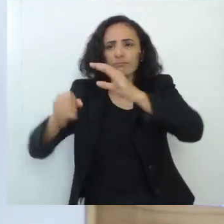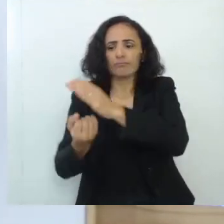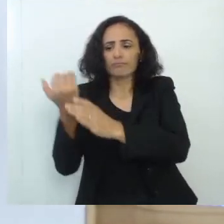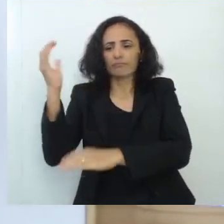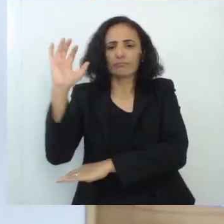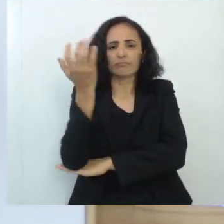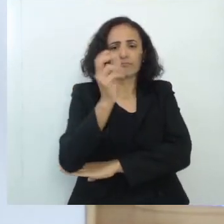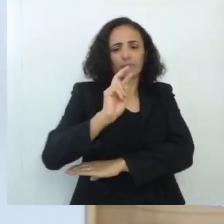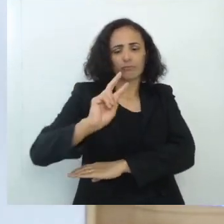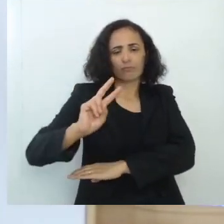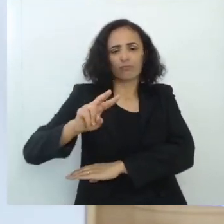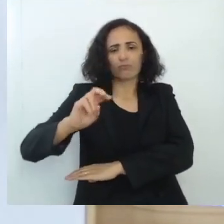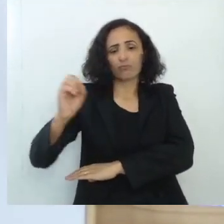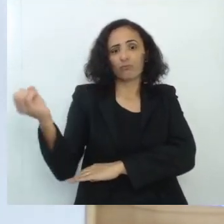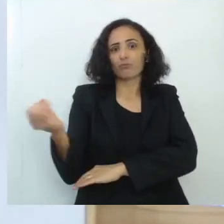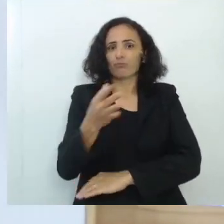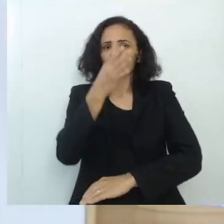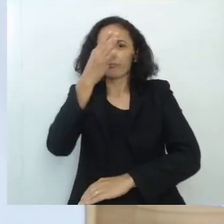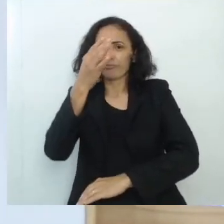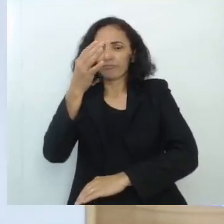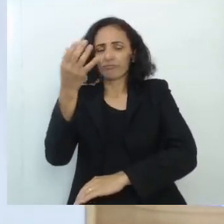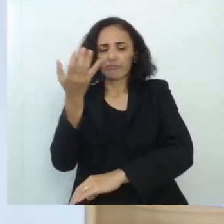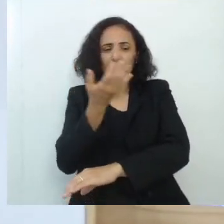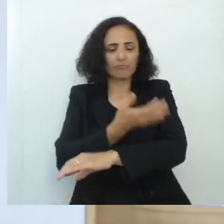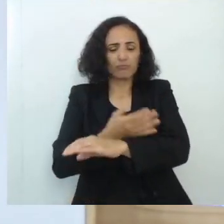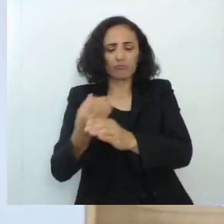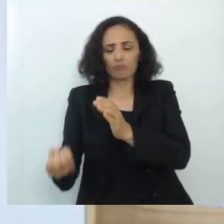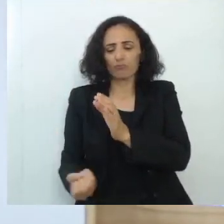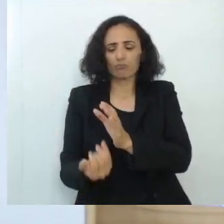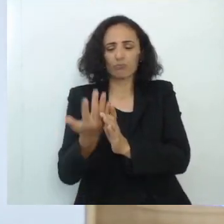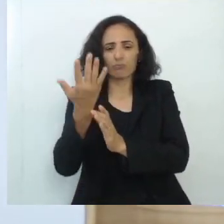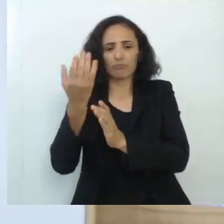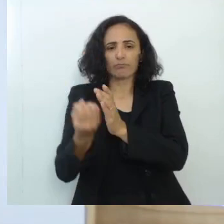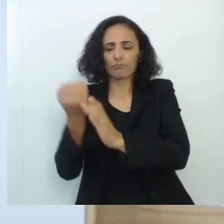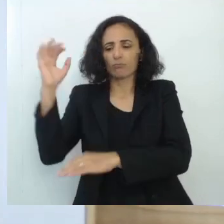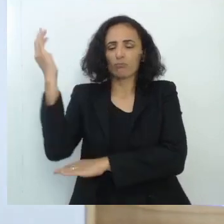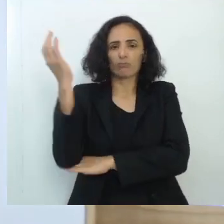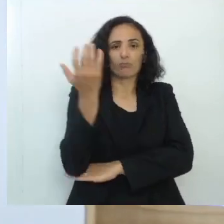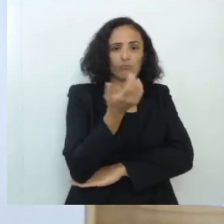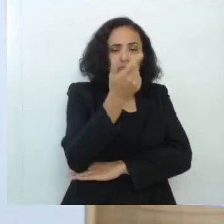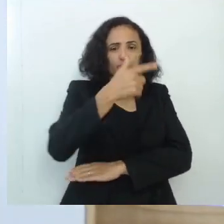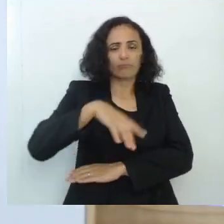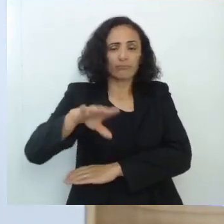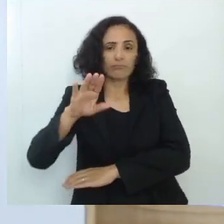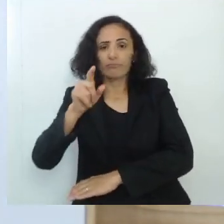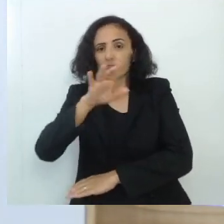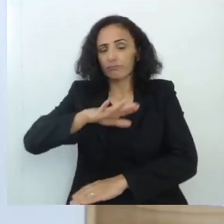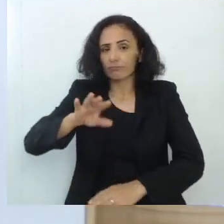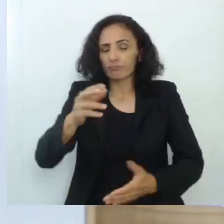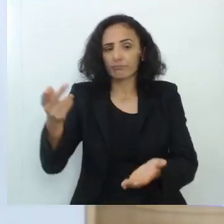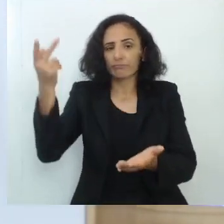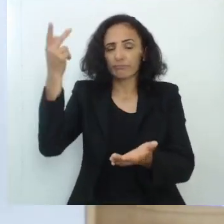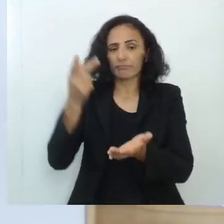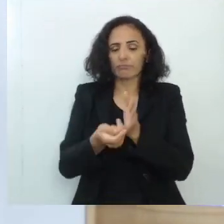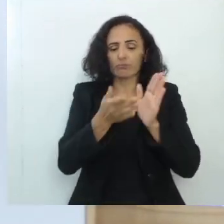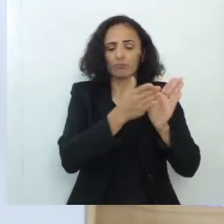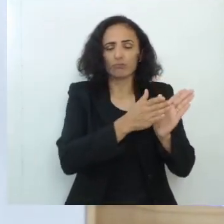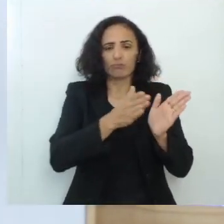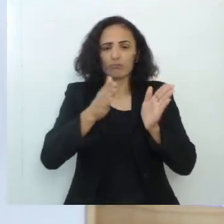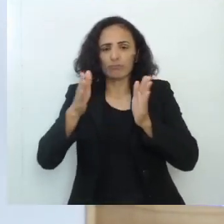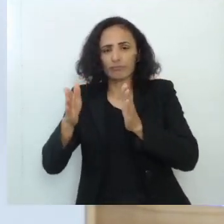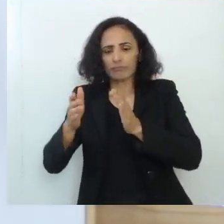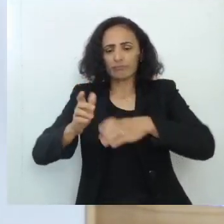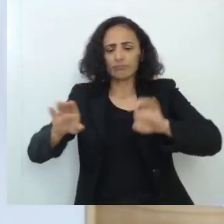novas plantas. Então, por isso que eu disse a vocês que essas bolinhas aqui, elas são as